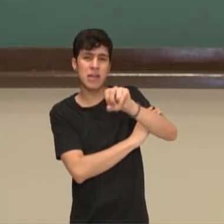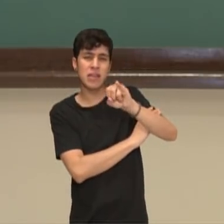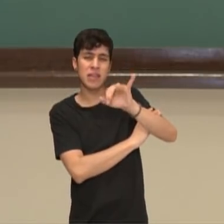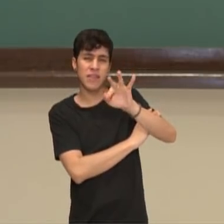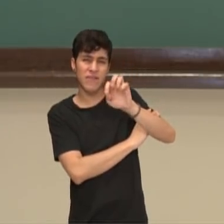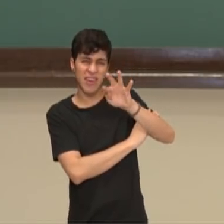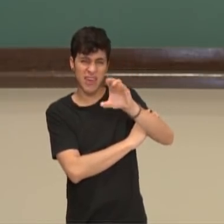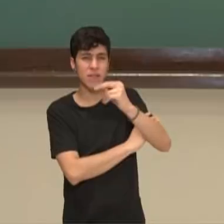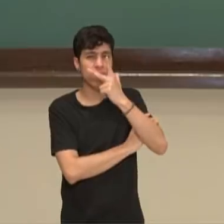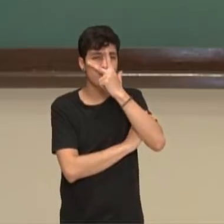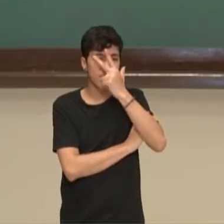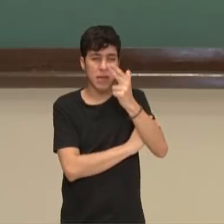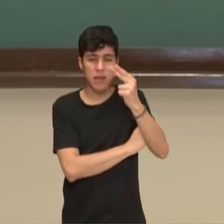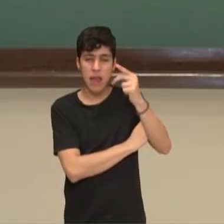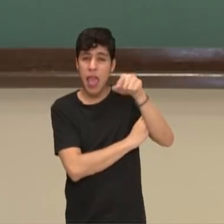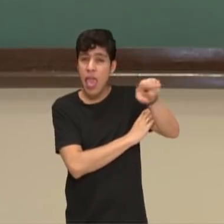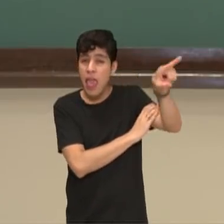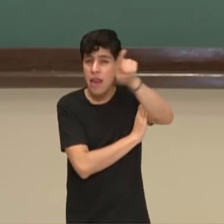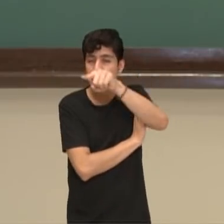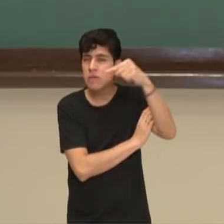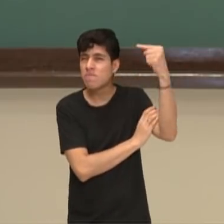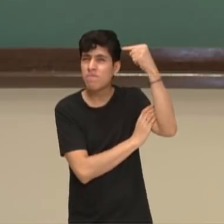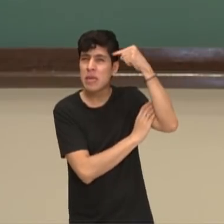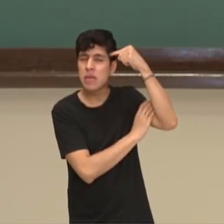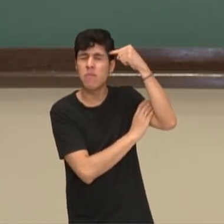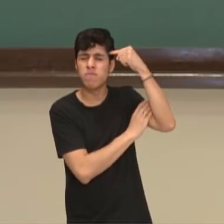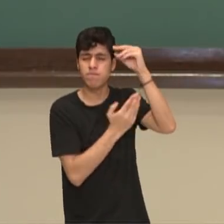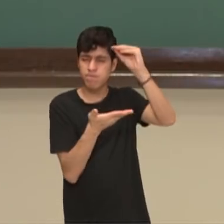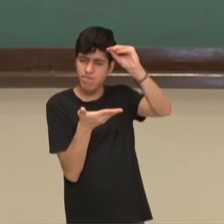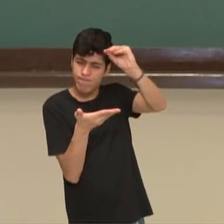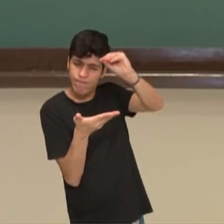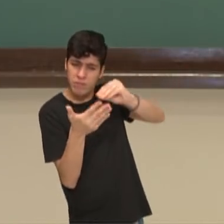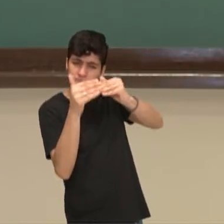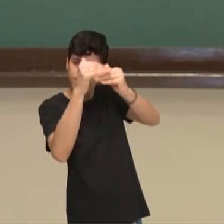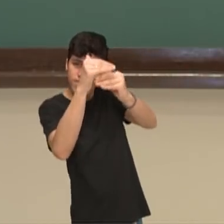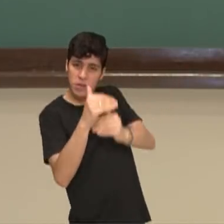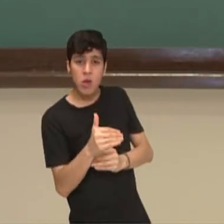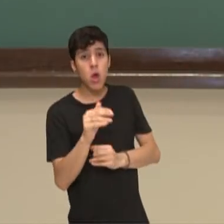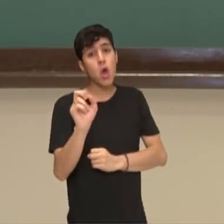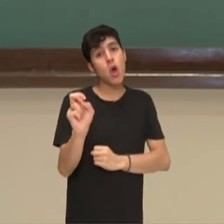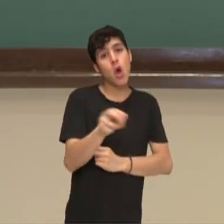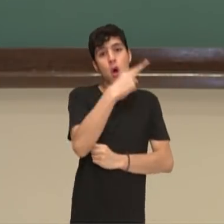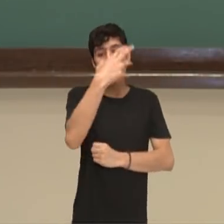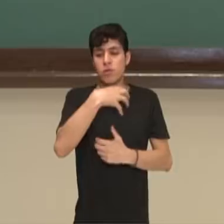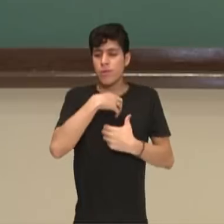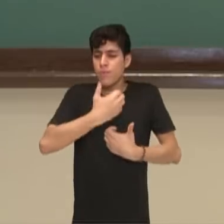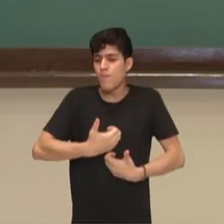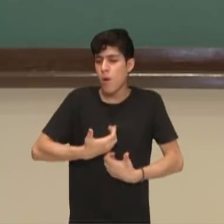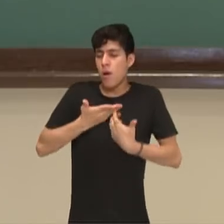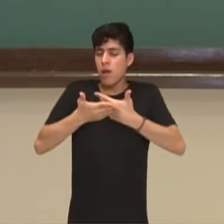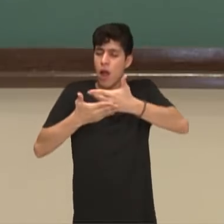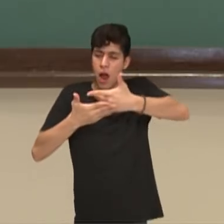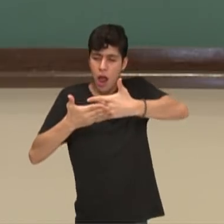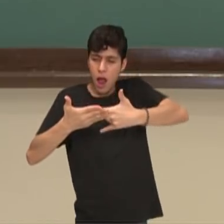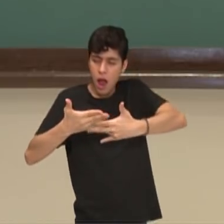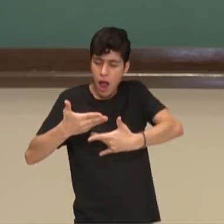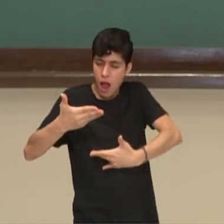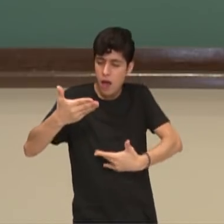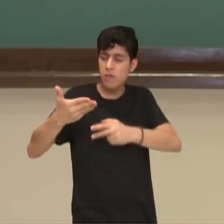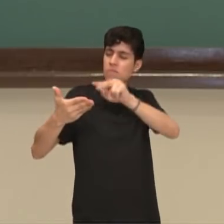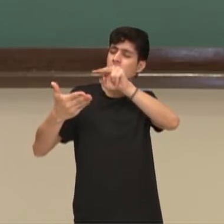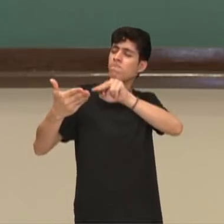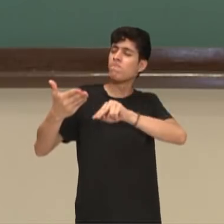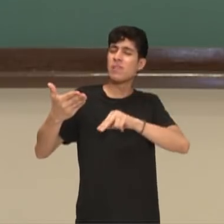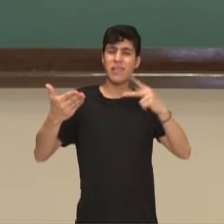ideais deles, às vezes em tópicos bem coerentes, ou às vezes de forma mais poética,